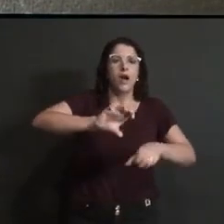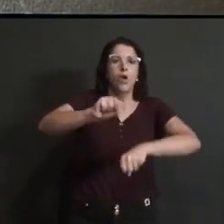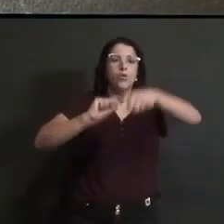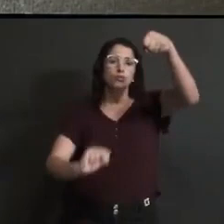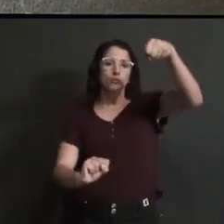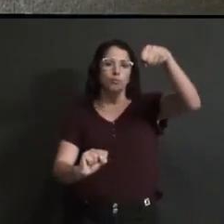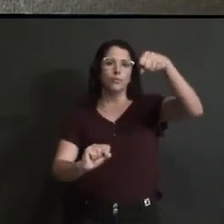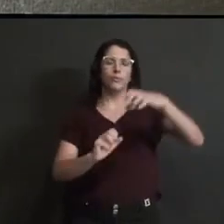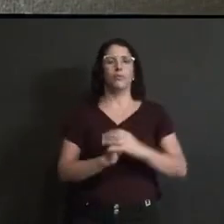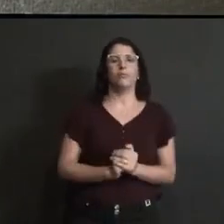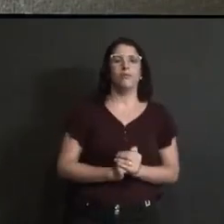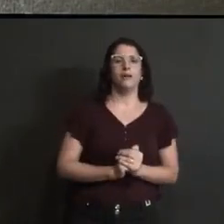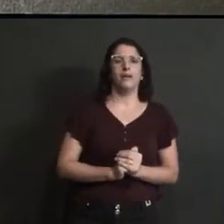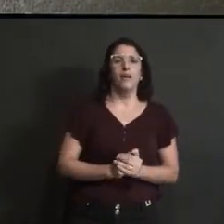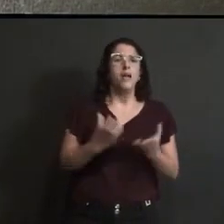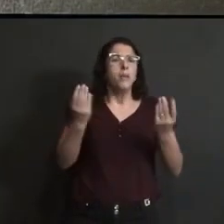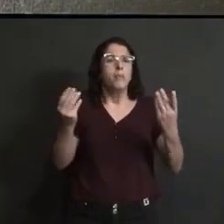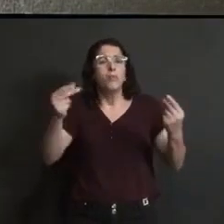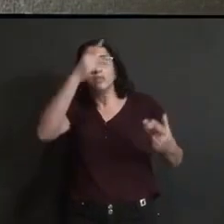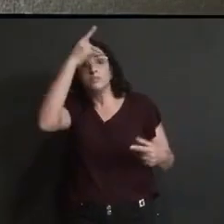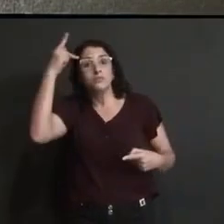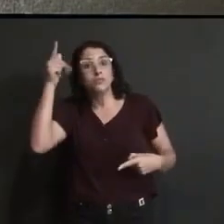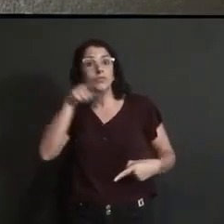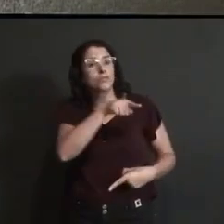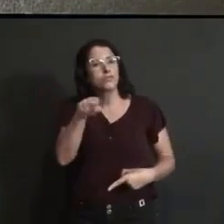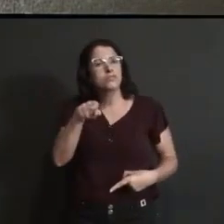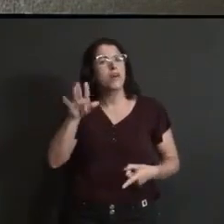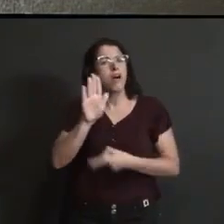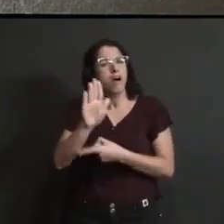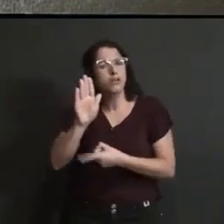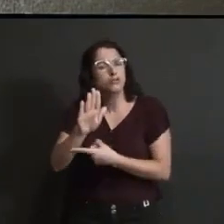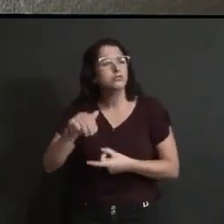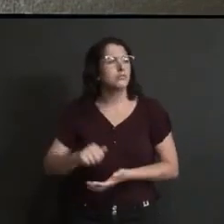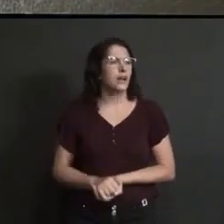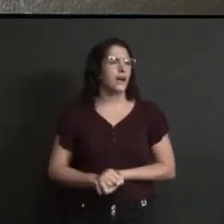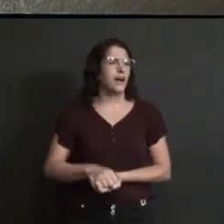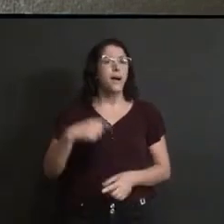vão passar pela sua mão, porque o manto da ciência vem.